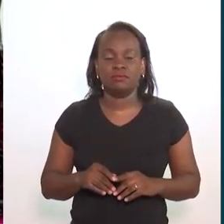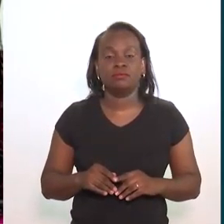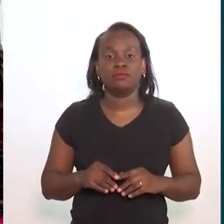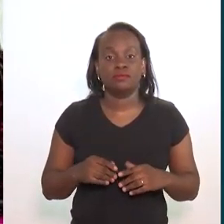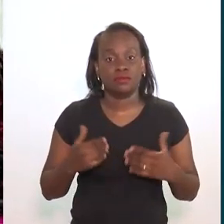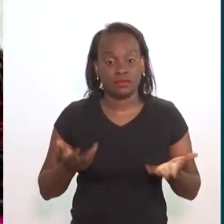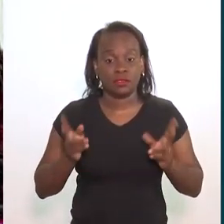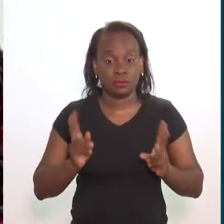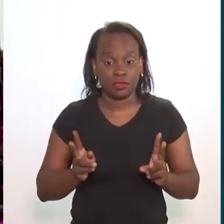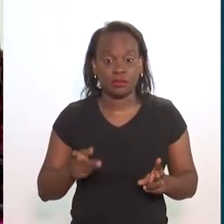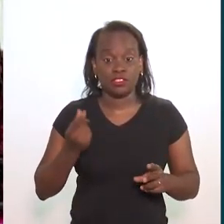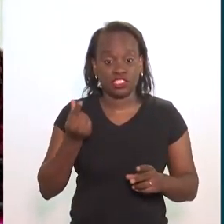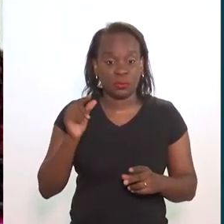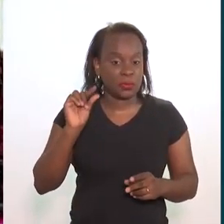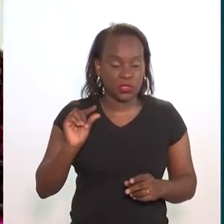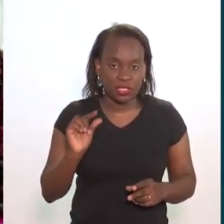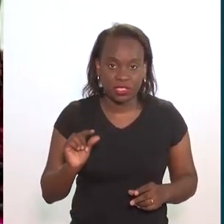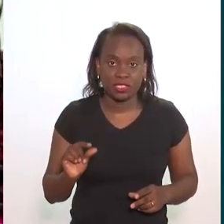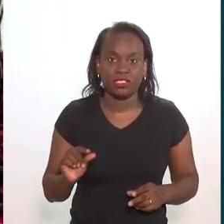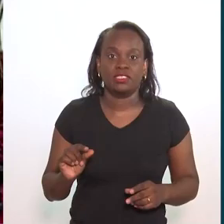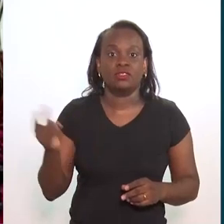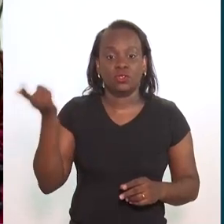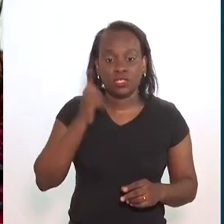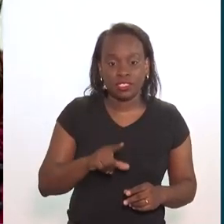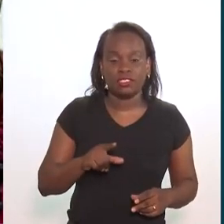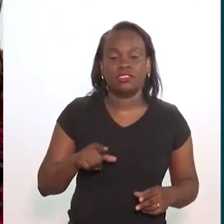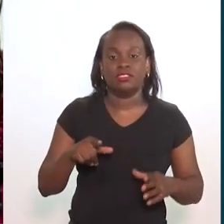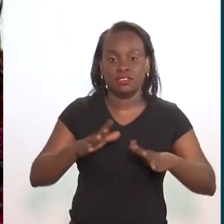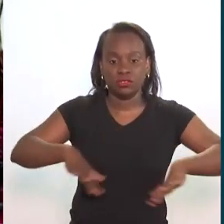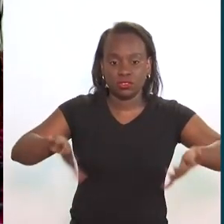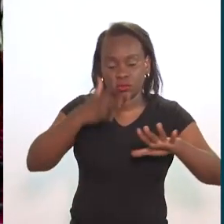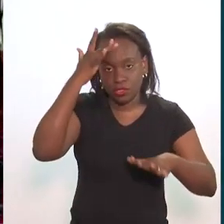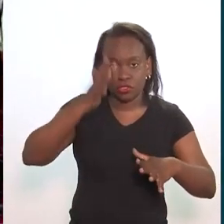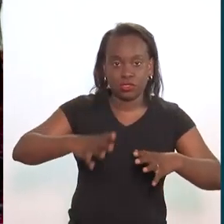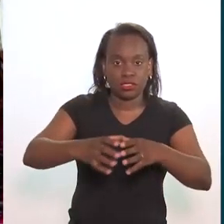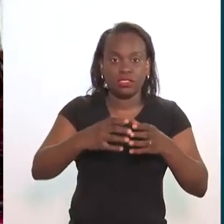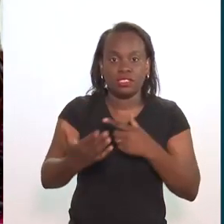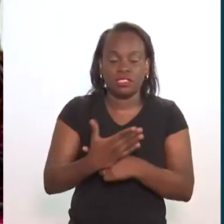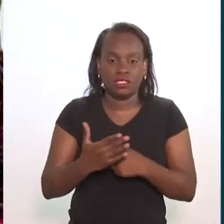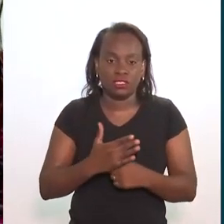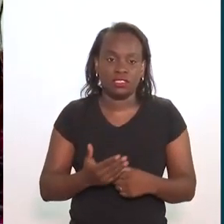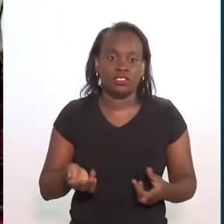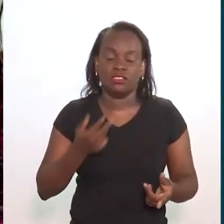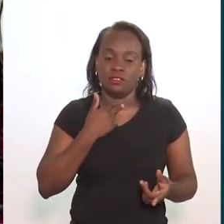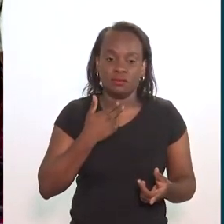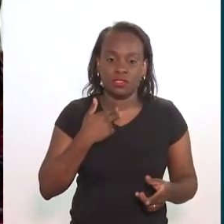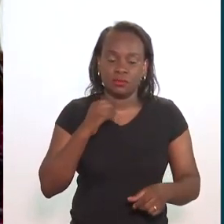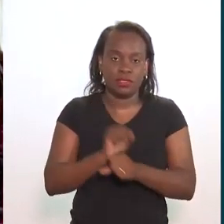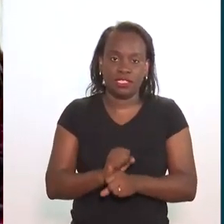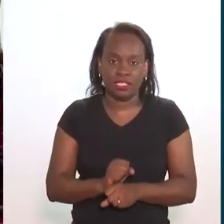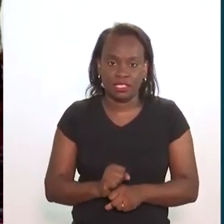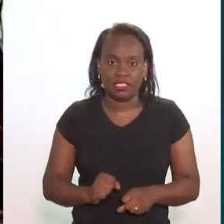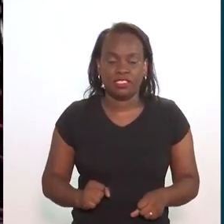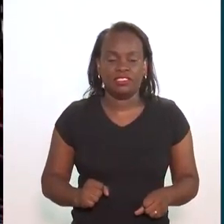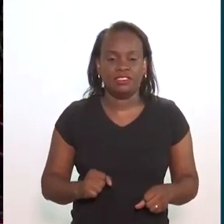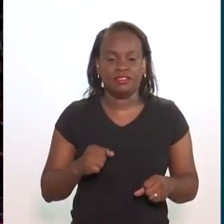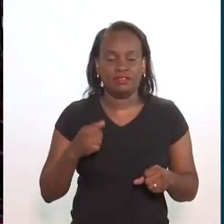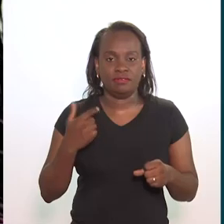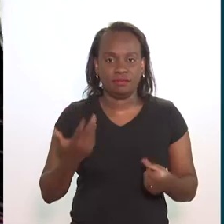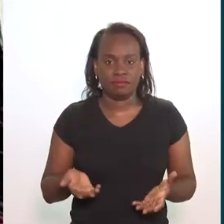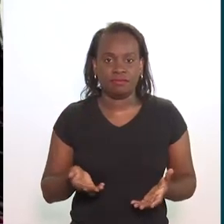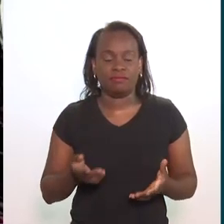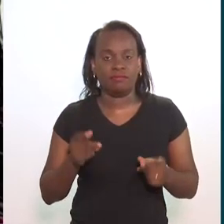Sacoaçu, e mesmo com uma verba mínima, conseguida com a comunidade. Então, assim, a gente não pode deixar de fazer,